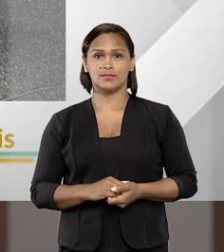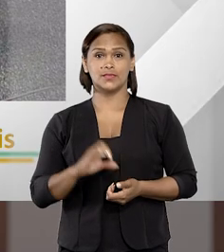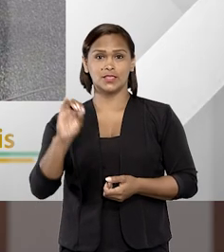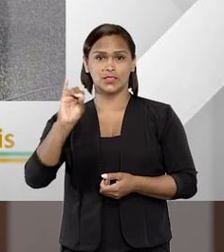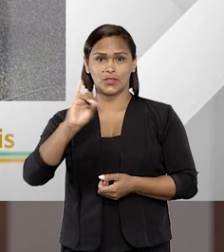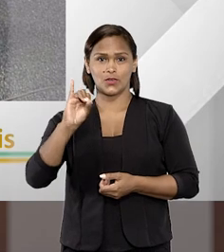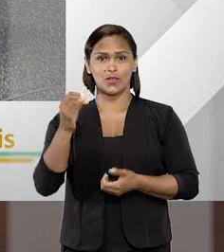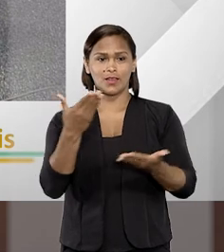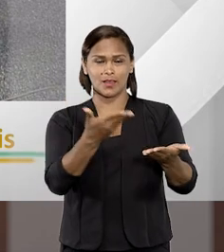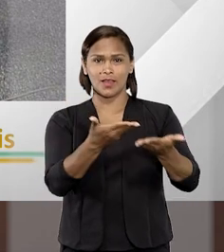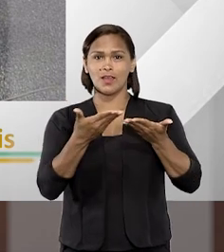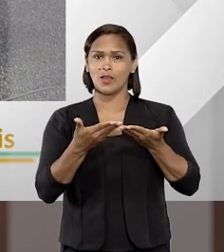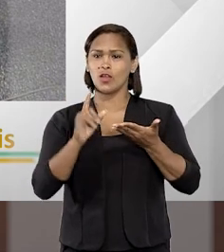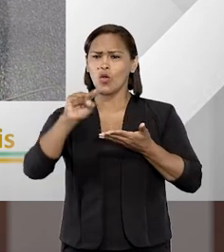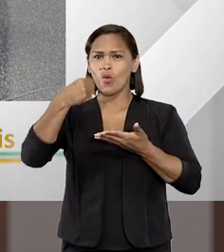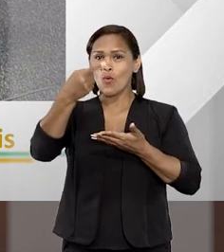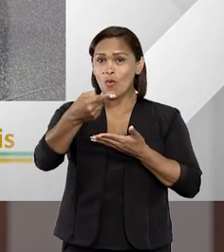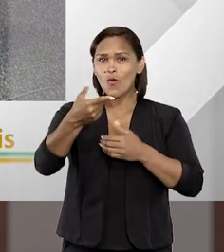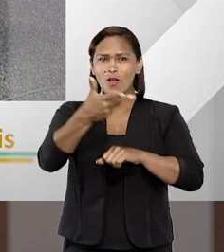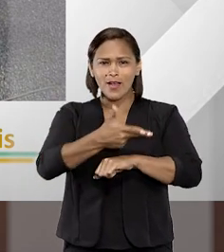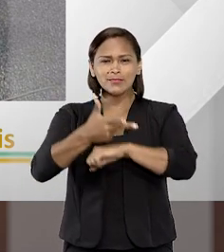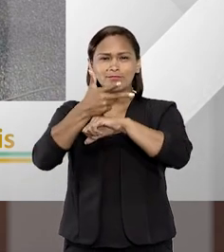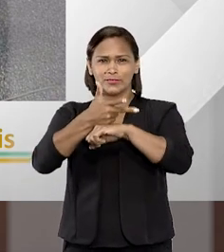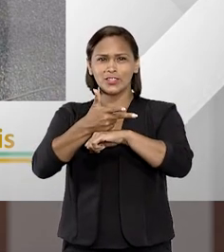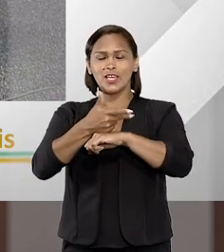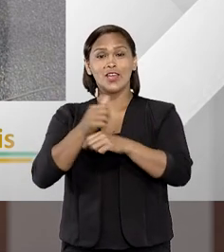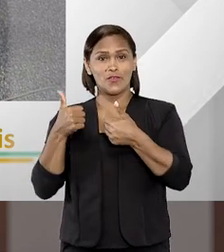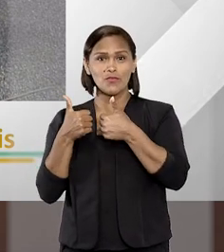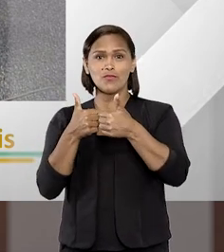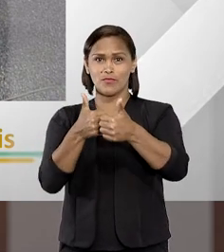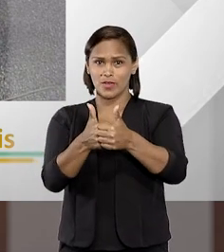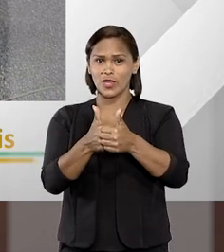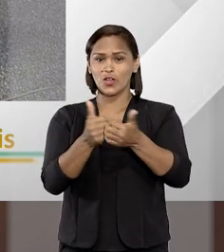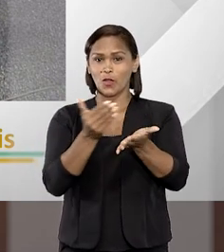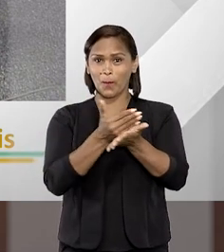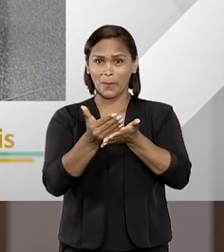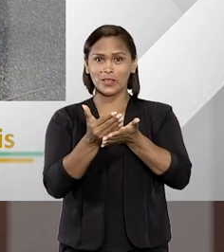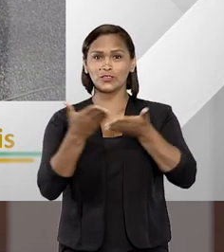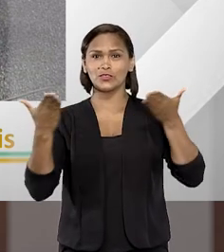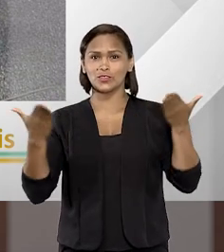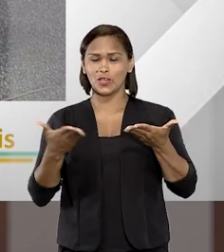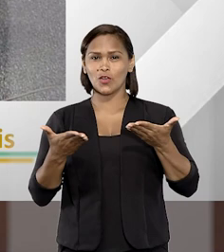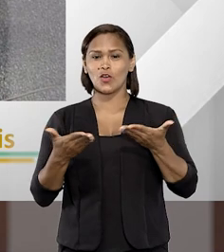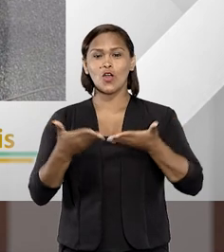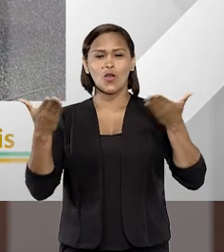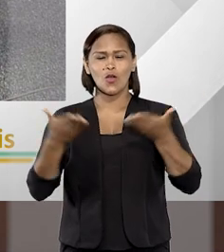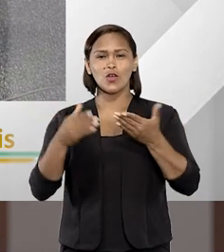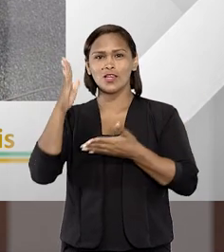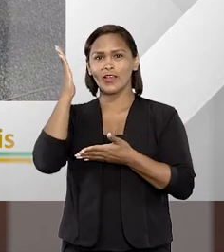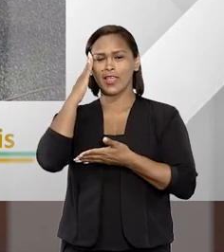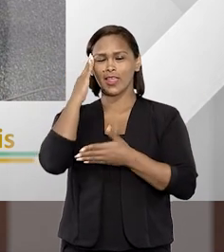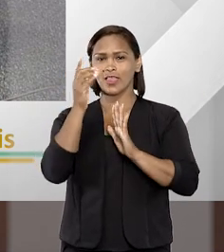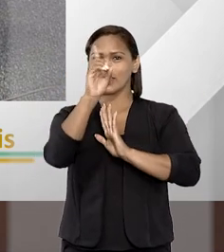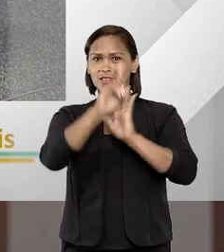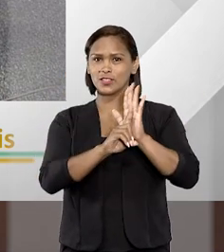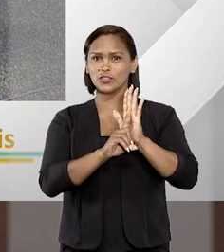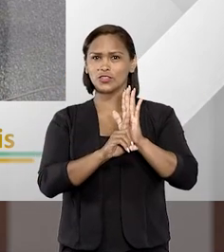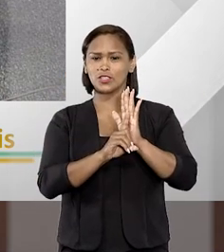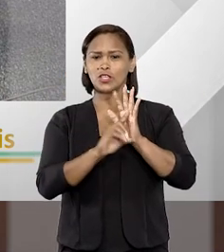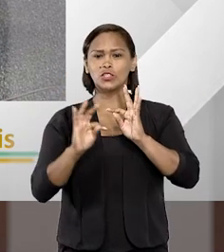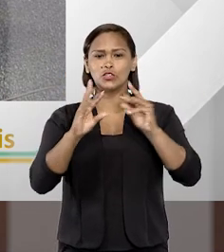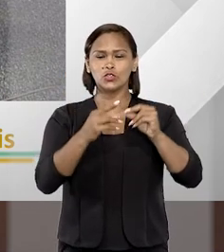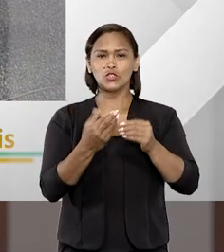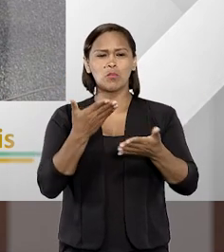olá para você que está aí do outro lado e que vai nos acompanhar a partir de agora hoje nós vamos entender direito